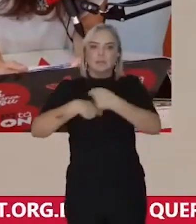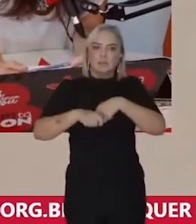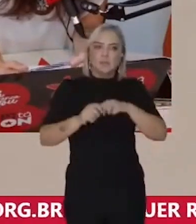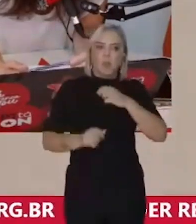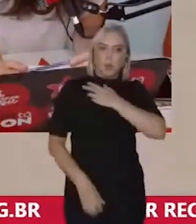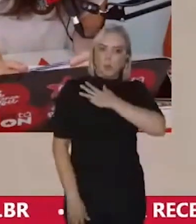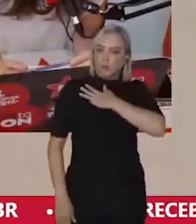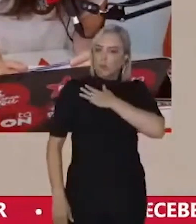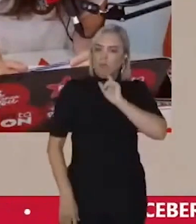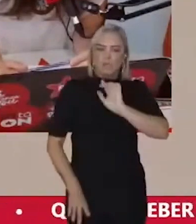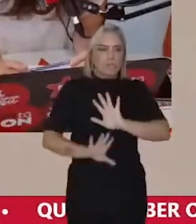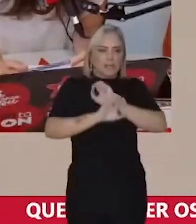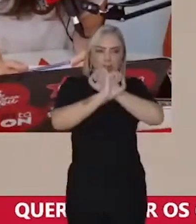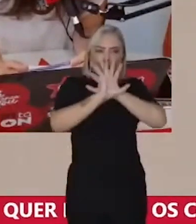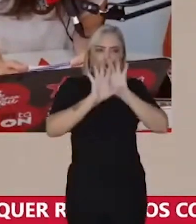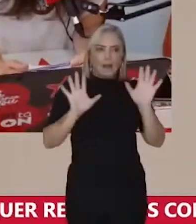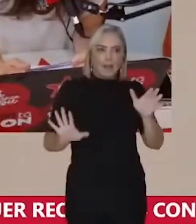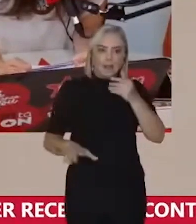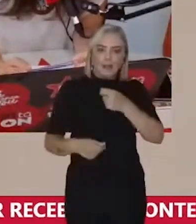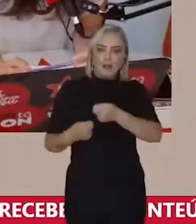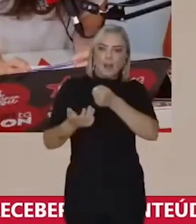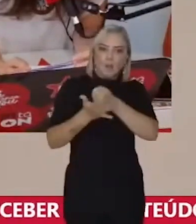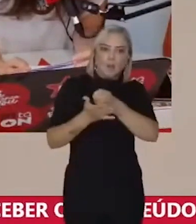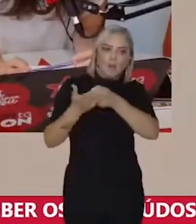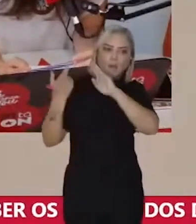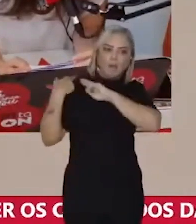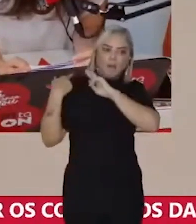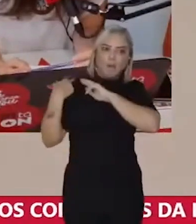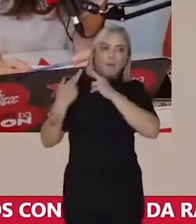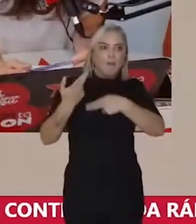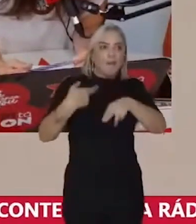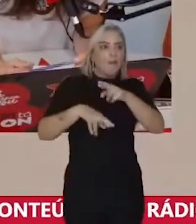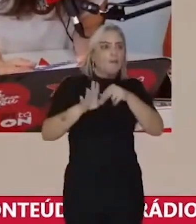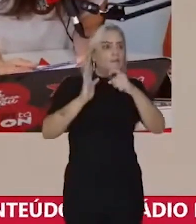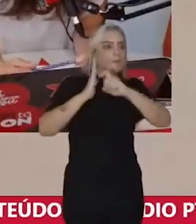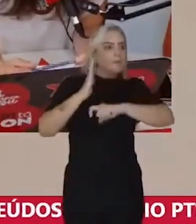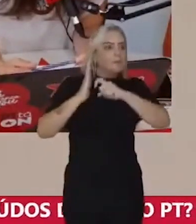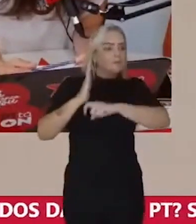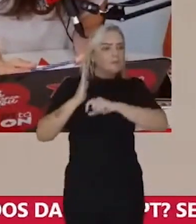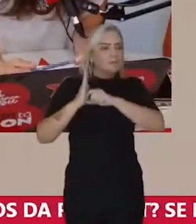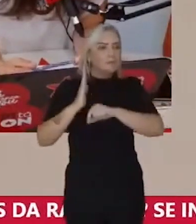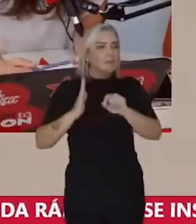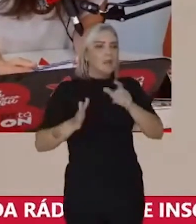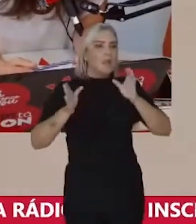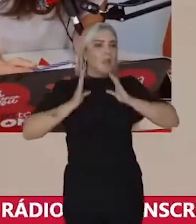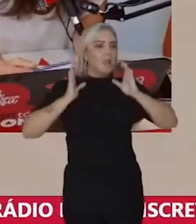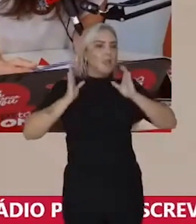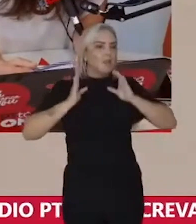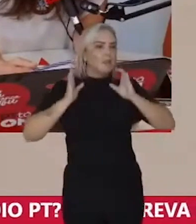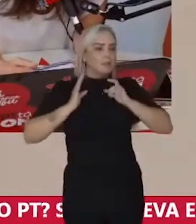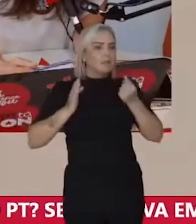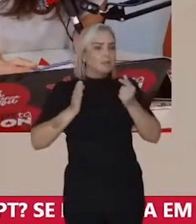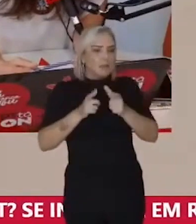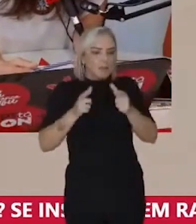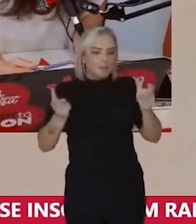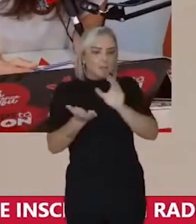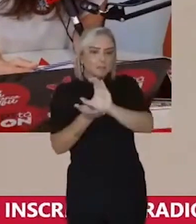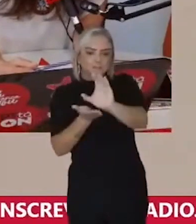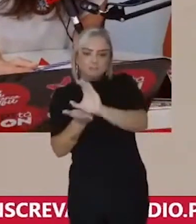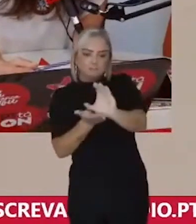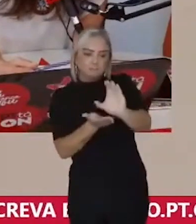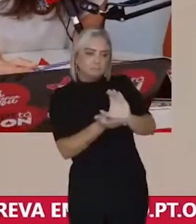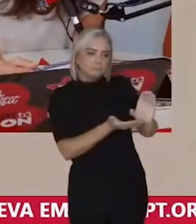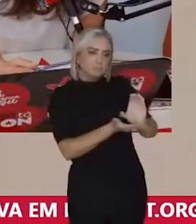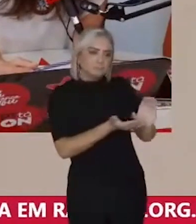deixou isso bastante claro. O papel do Estado com a reforma tributária que tribute os ricos e aumente os recursos para os